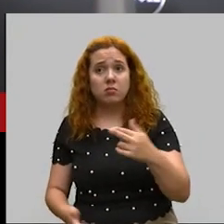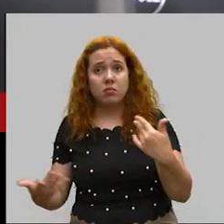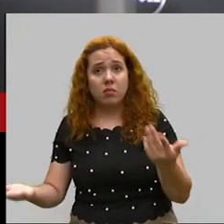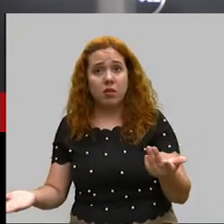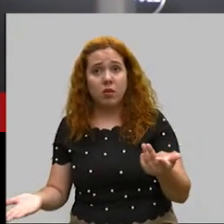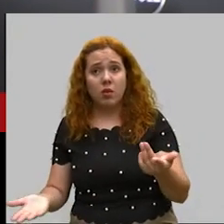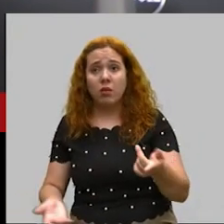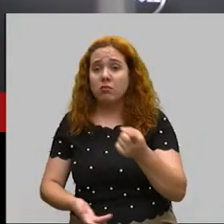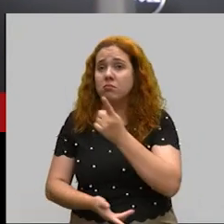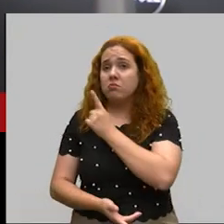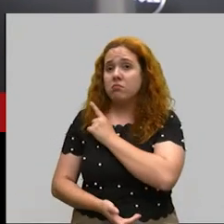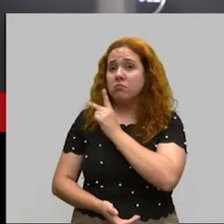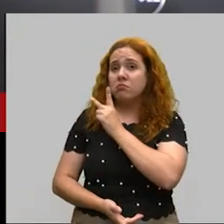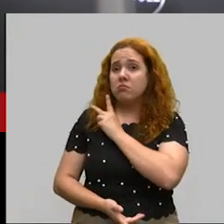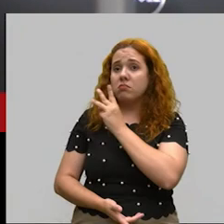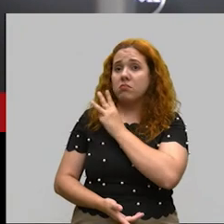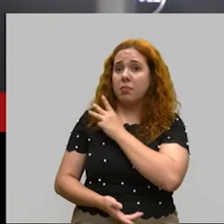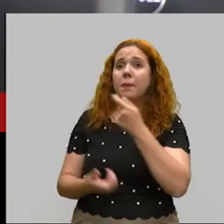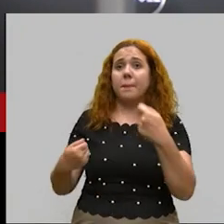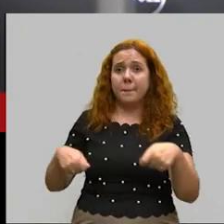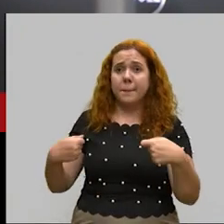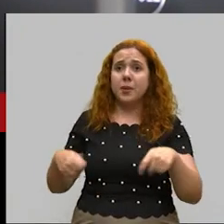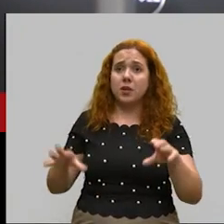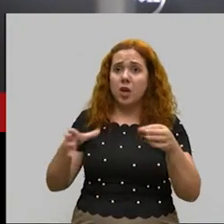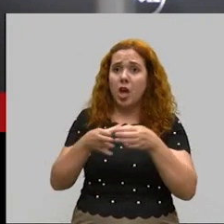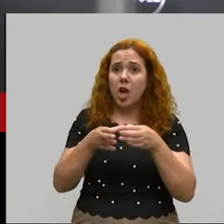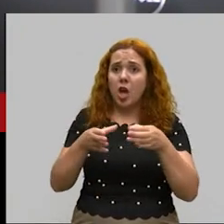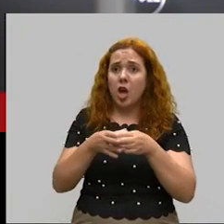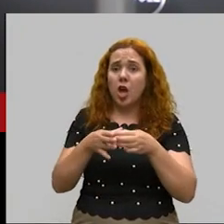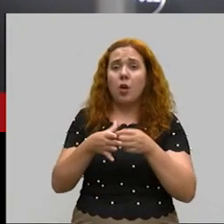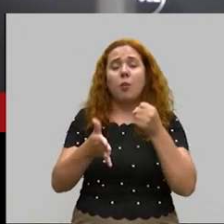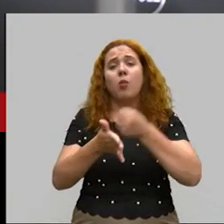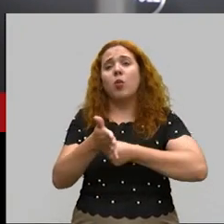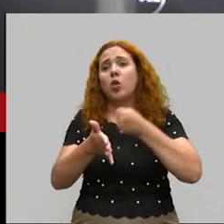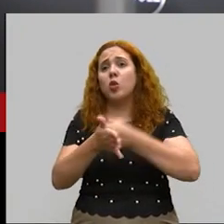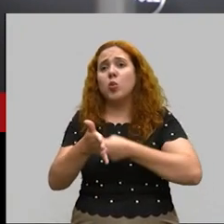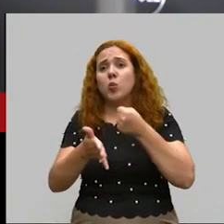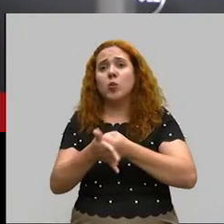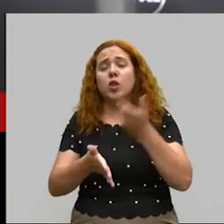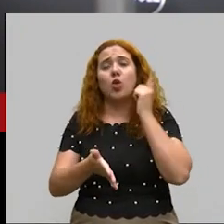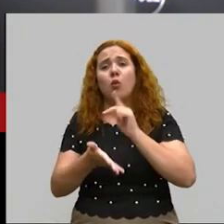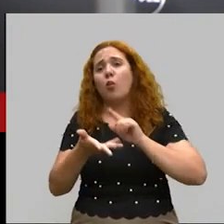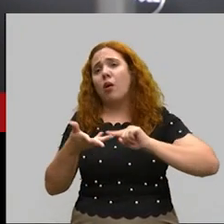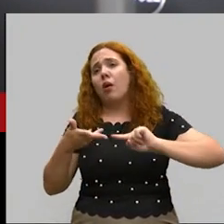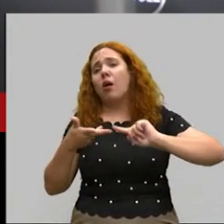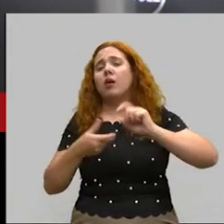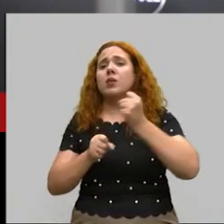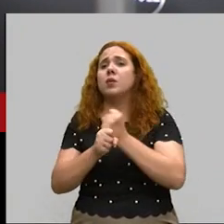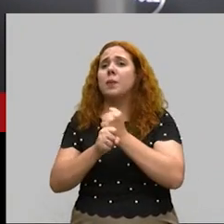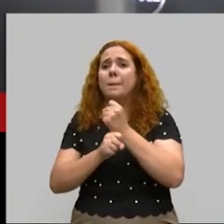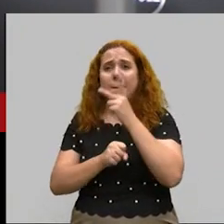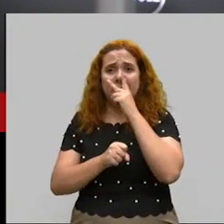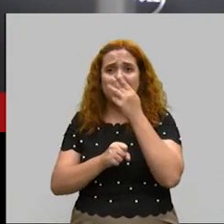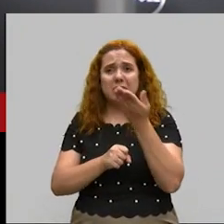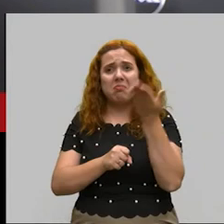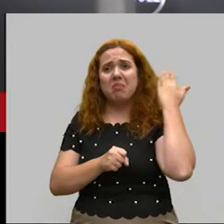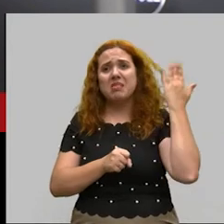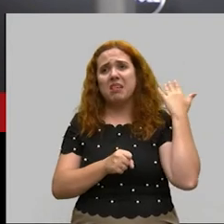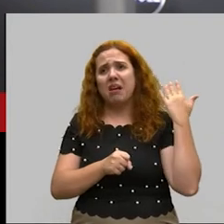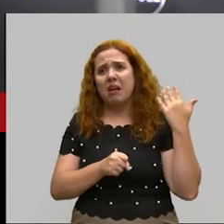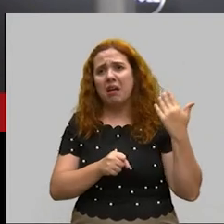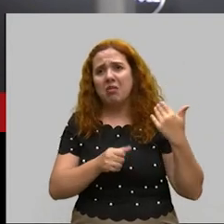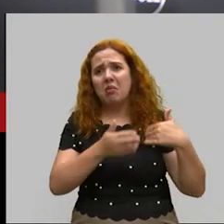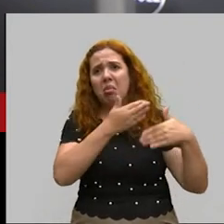ensino médio lá nessas duas comunidades porque é uma conquista de vários anos anos e que não pode retroceder e eh